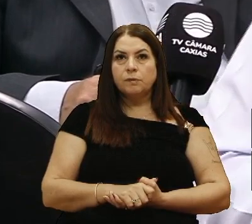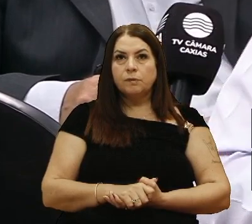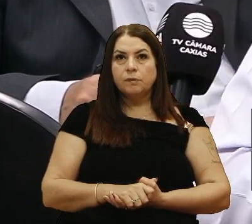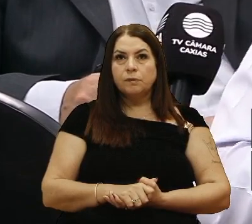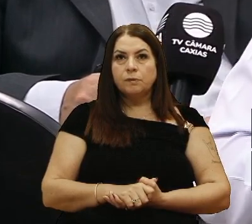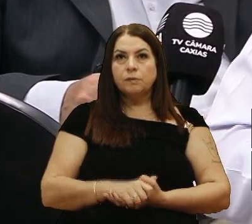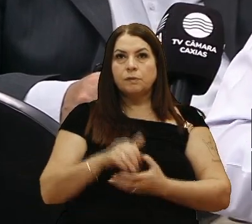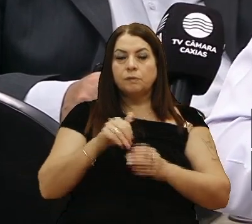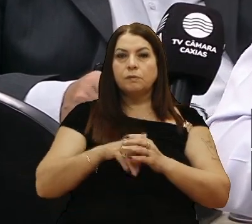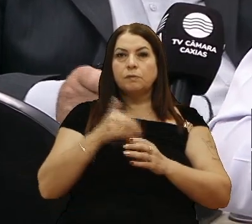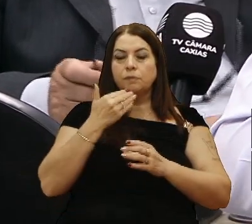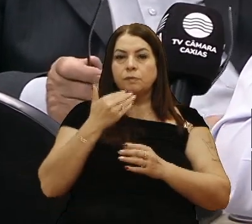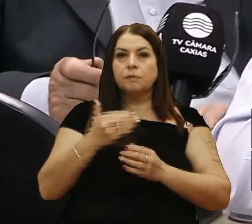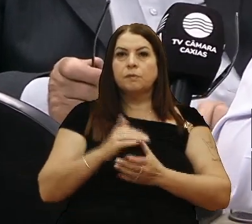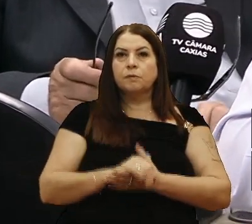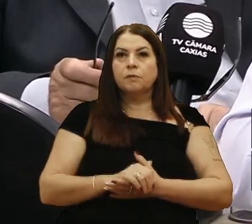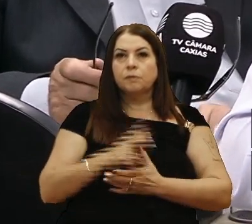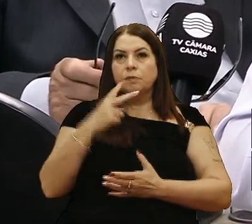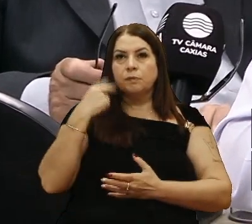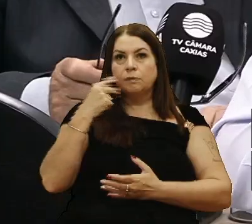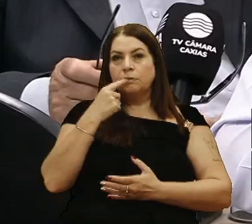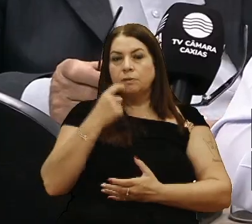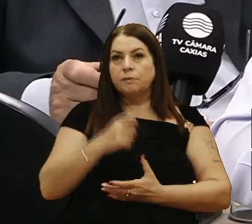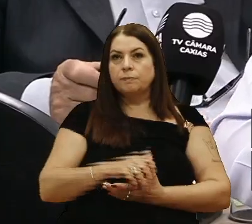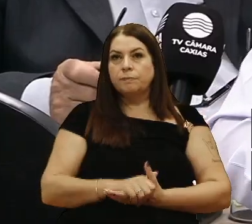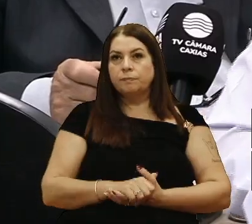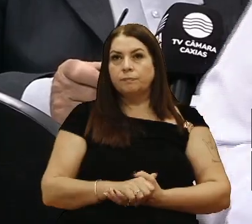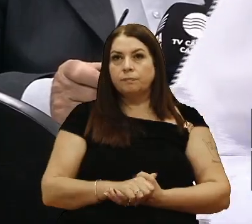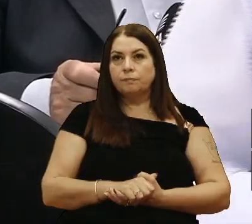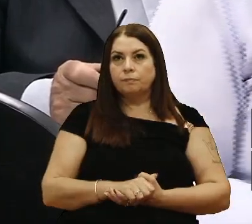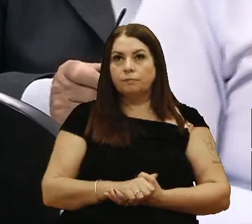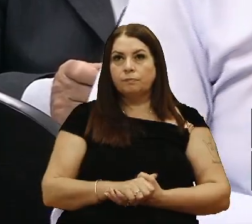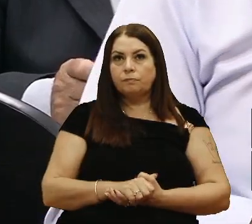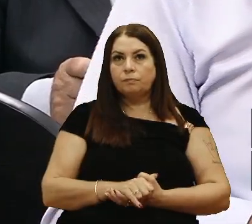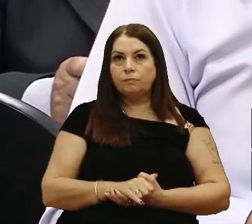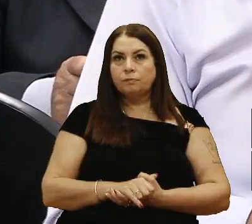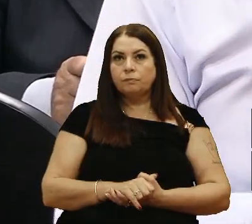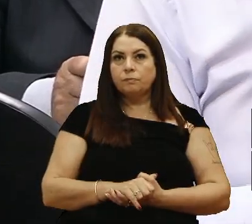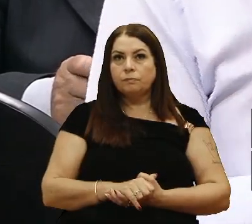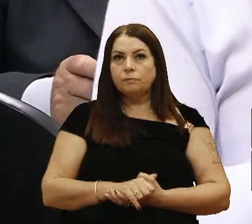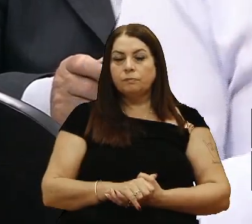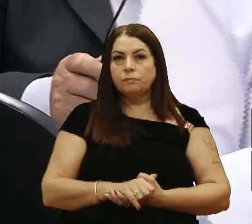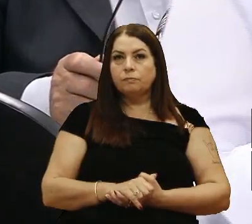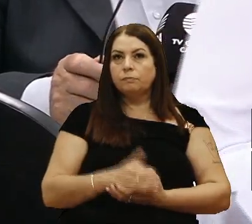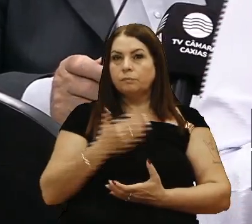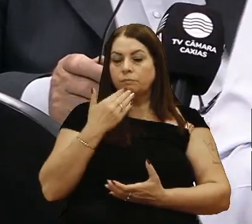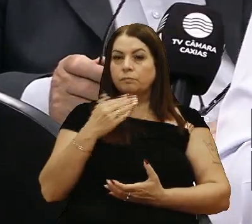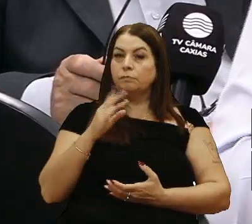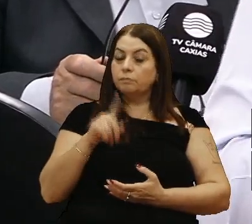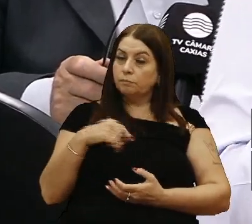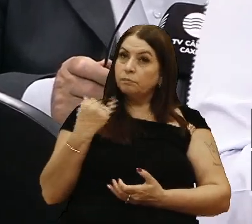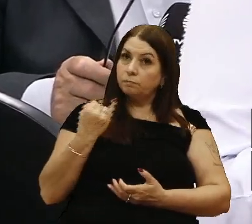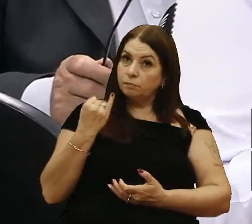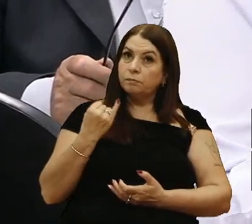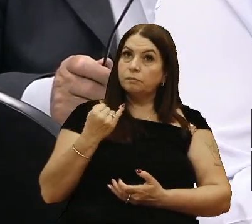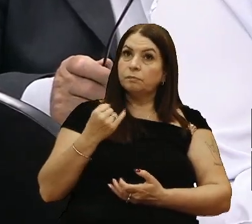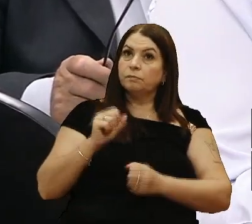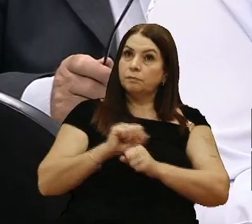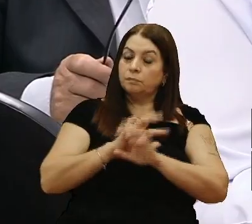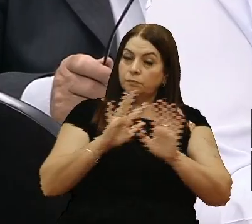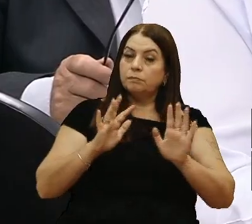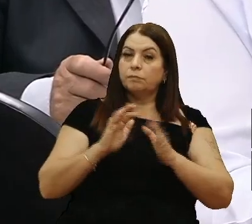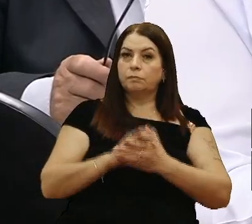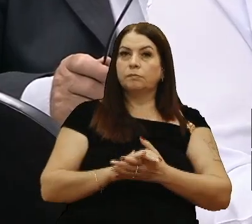Vou votar favorável, vereadora Rose, pelo seu pedido. É importante a gente